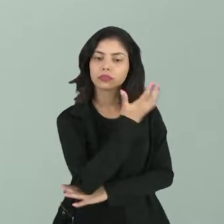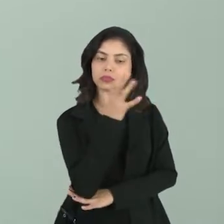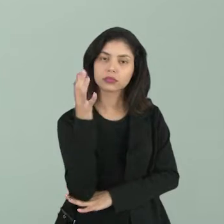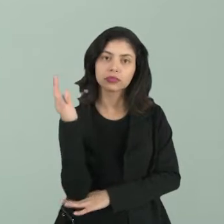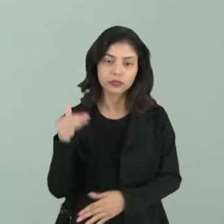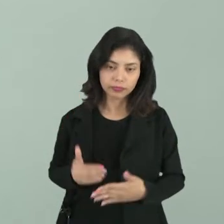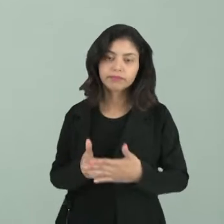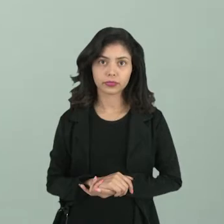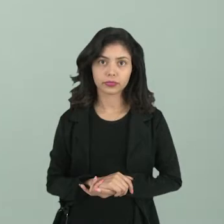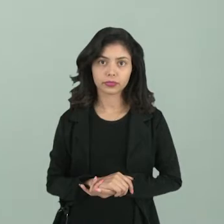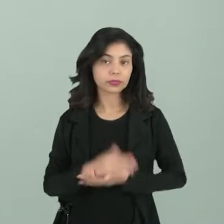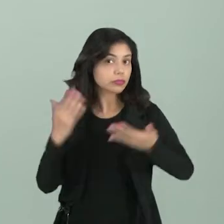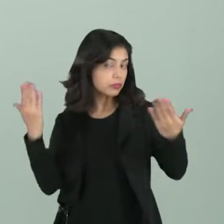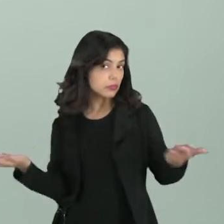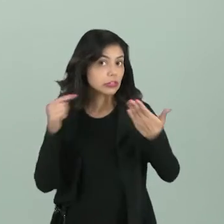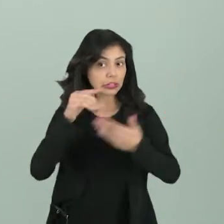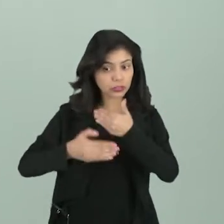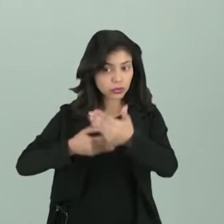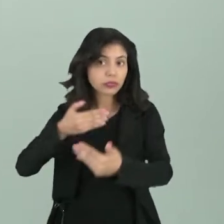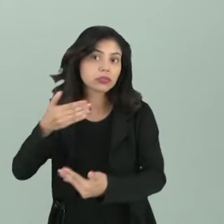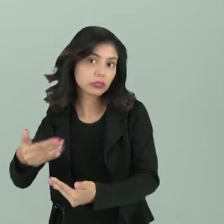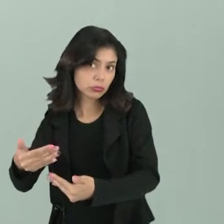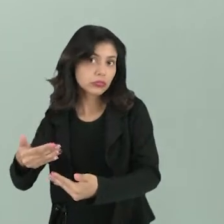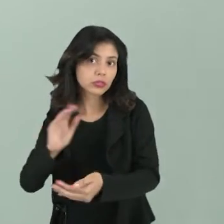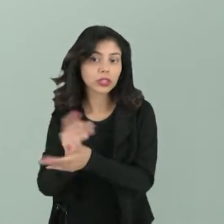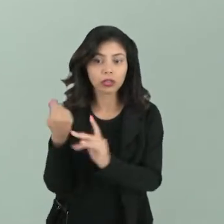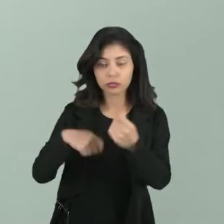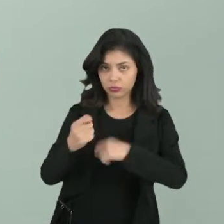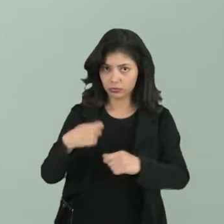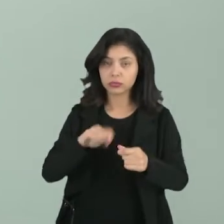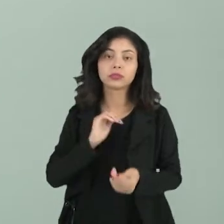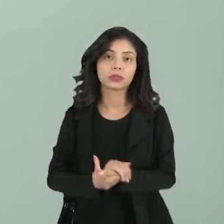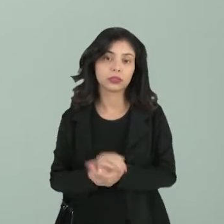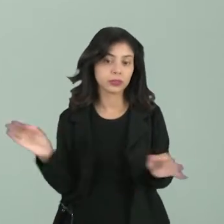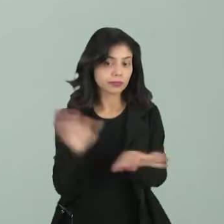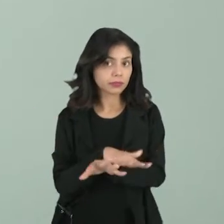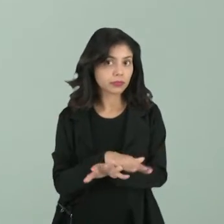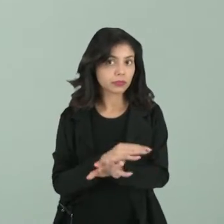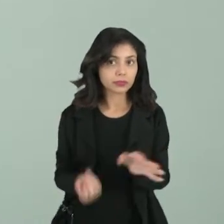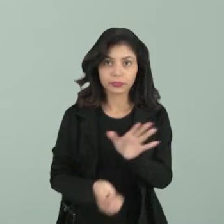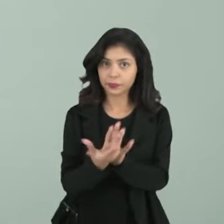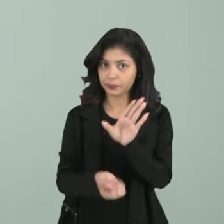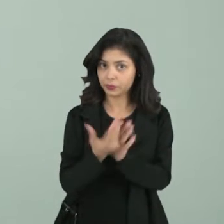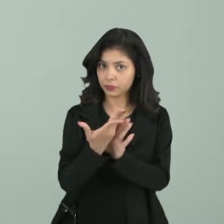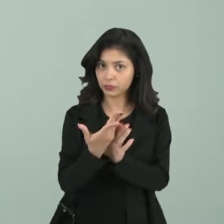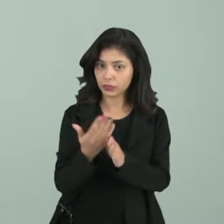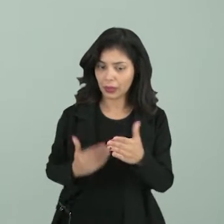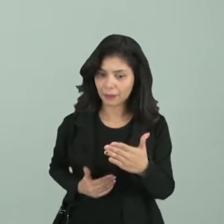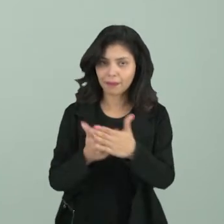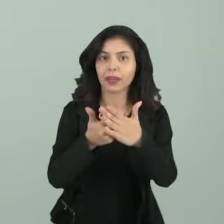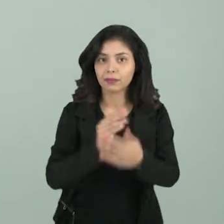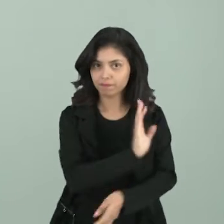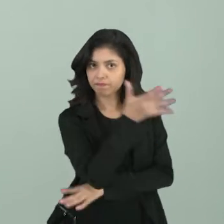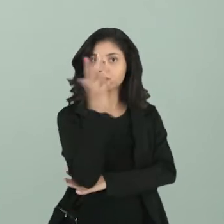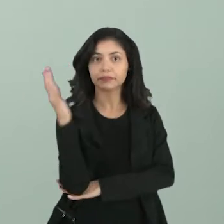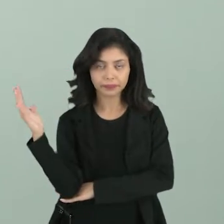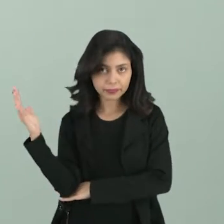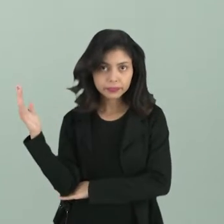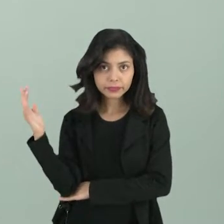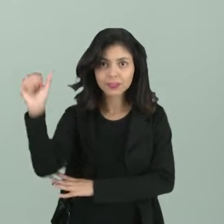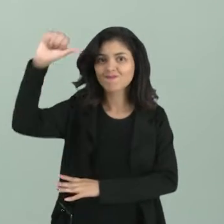tempo necessário para que esse meio ambiente ele possa se recompor, ele muitas